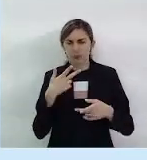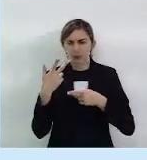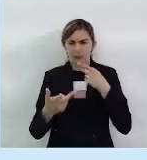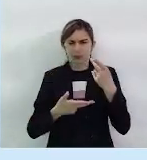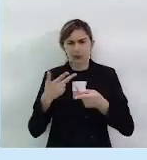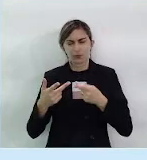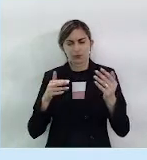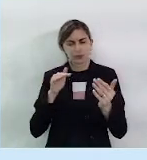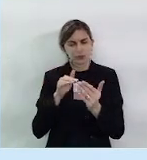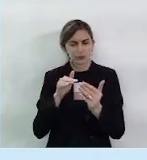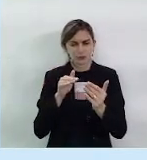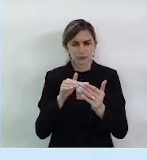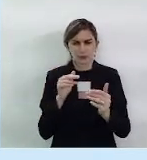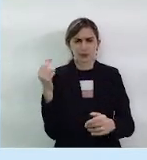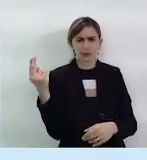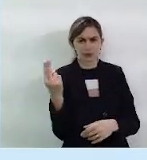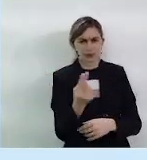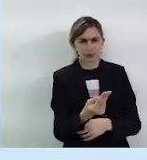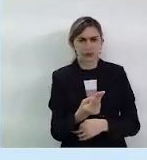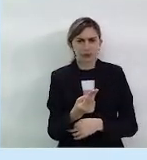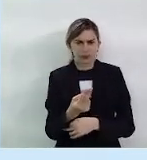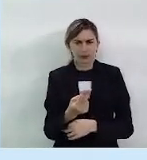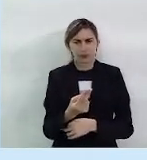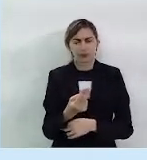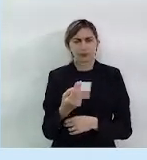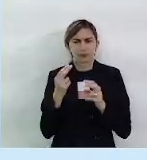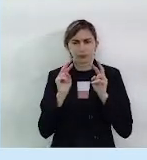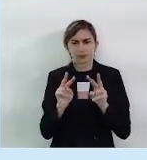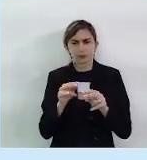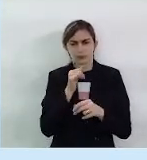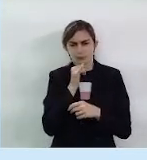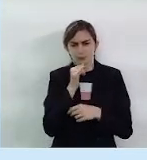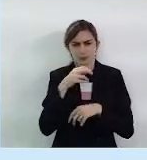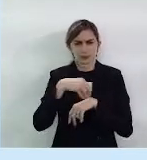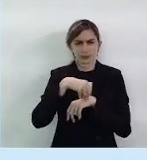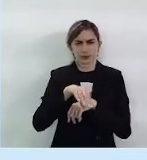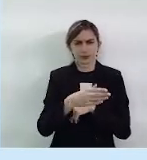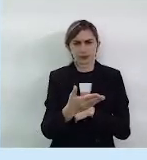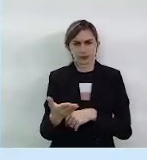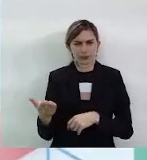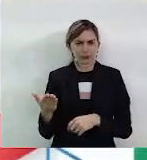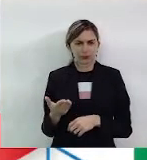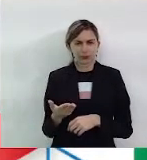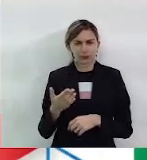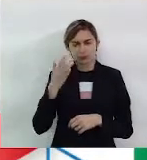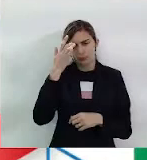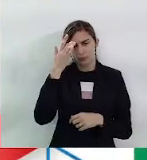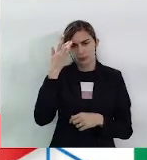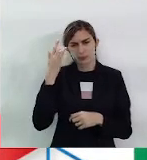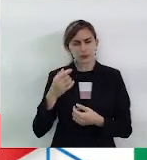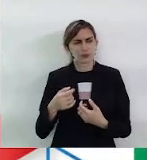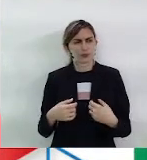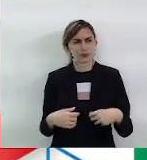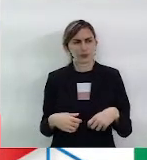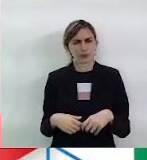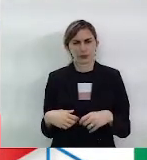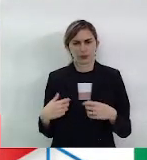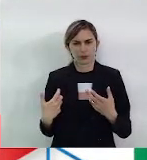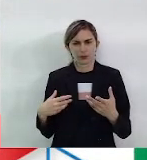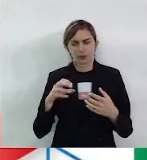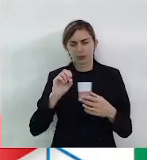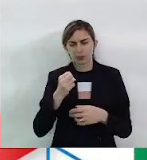sobre concordância nominal. Olha o exemplo que eu trouxe para vocês no slide que eu preparei.